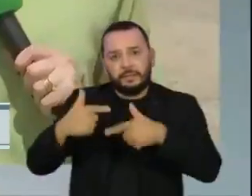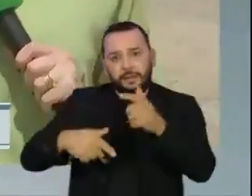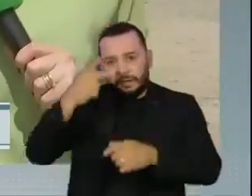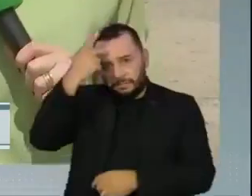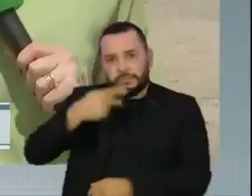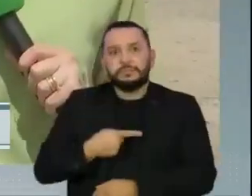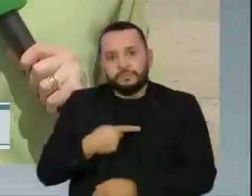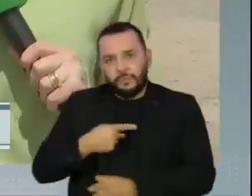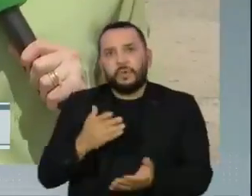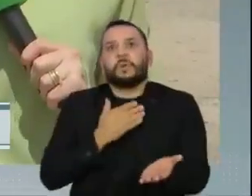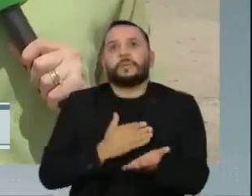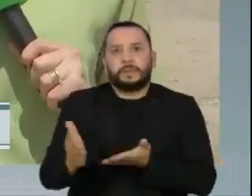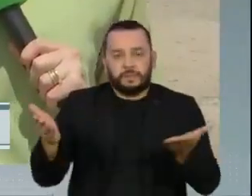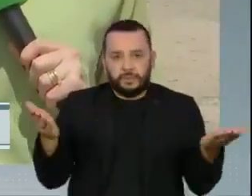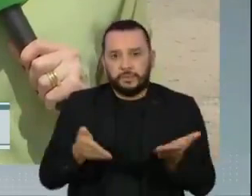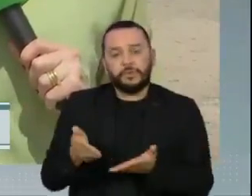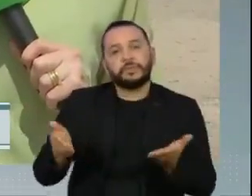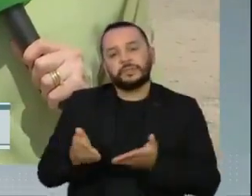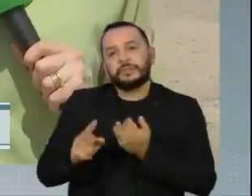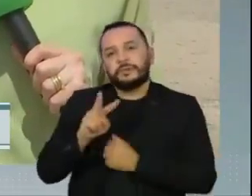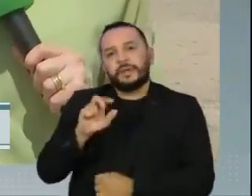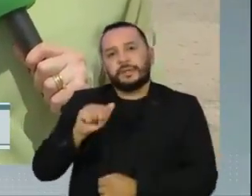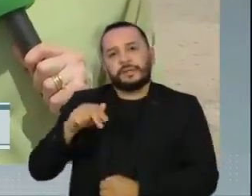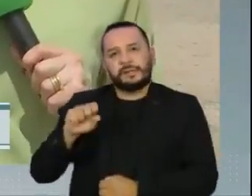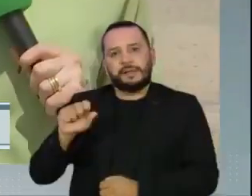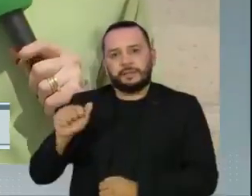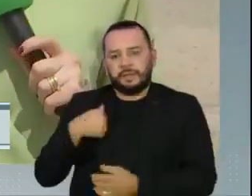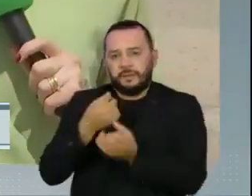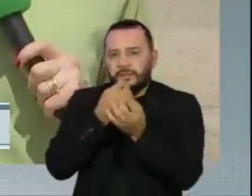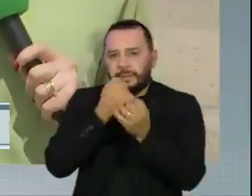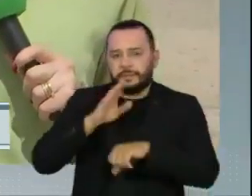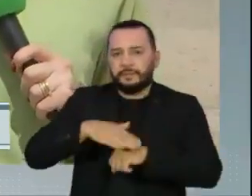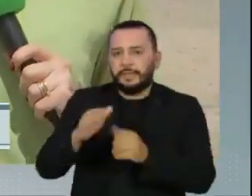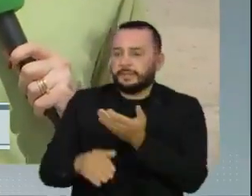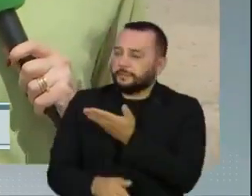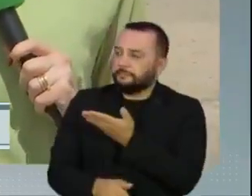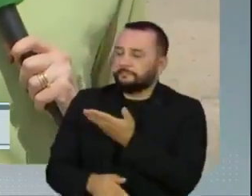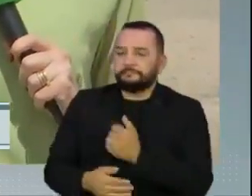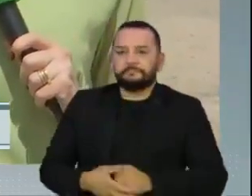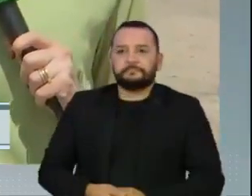Vanessa Lorenzini nos traz mais informações. Boa tarde, Vanessa.